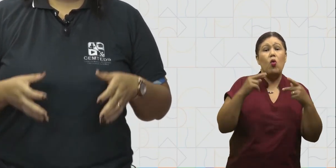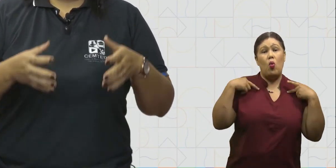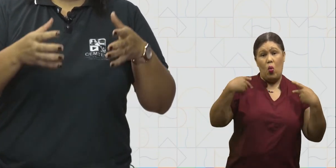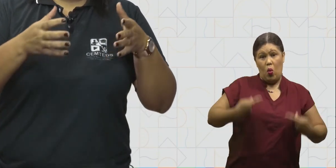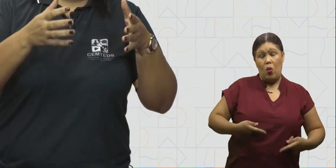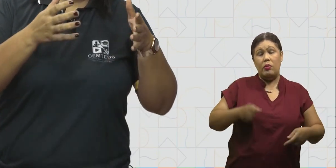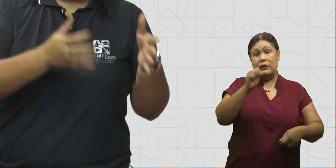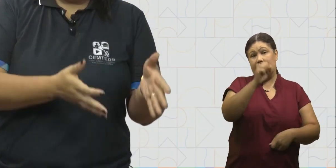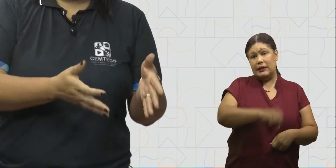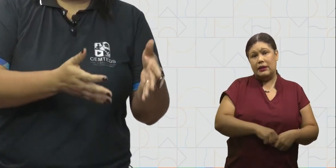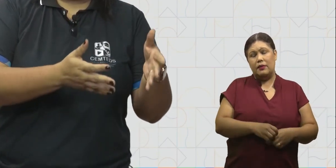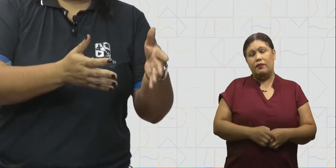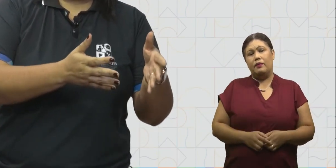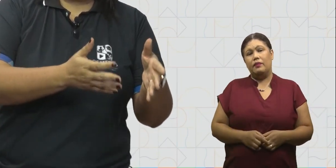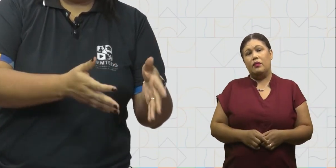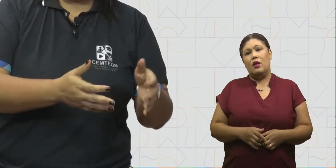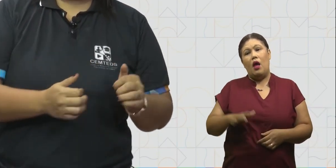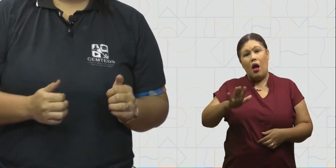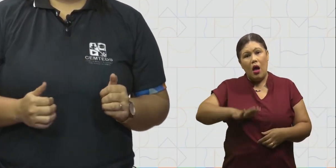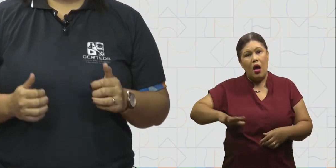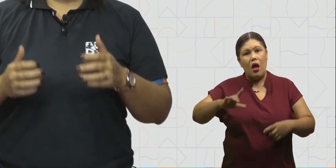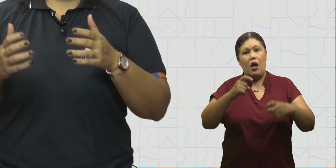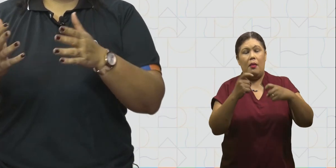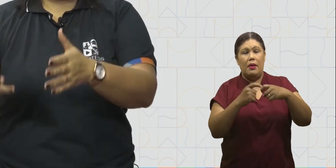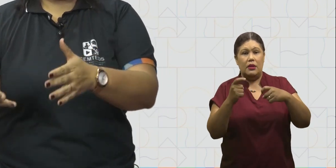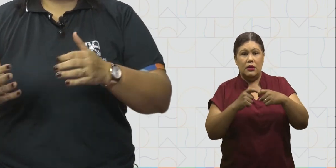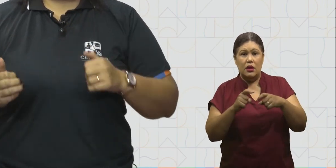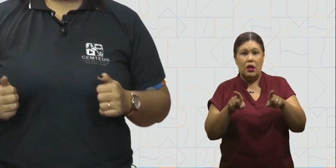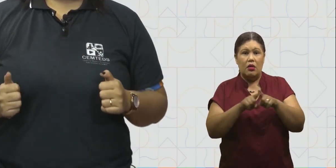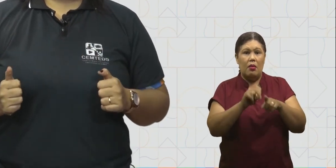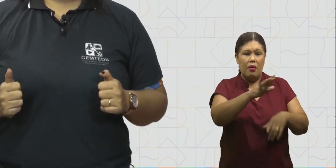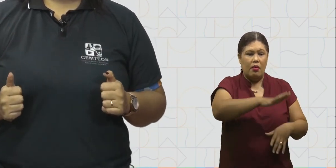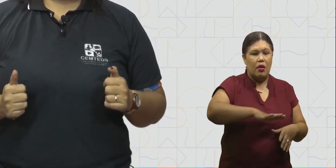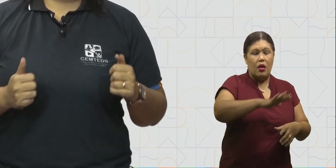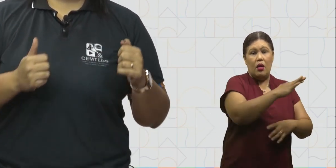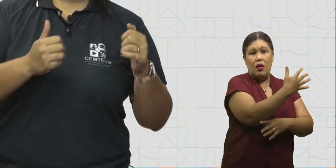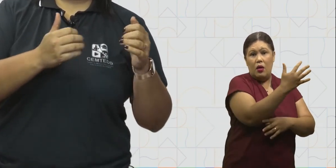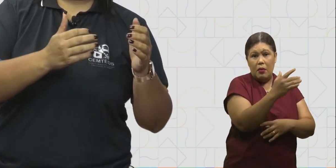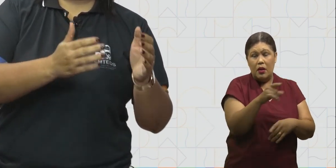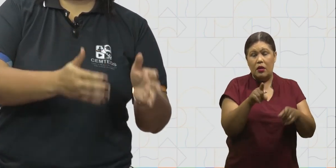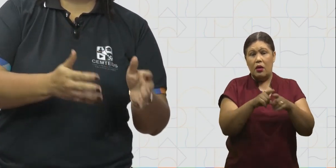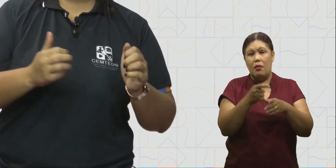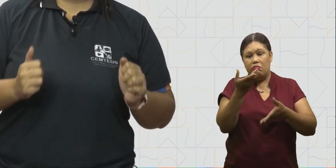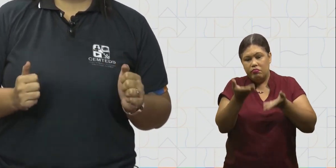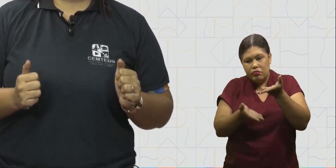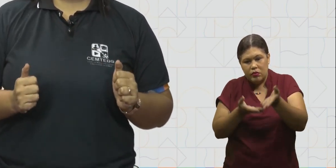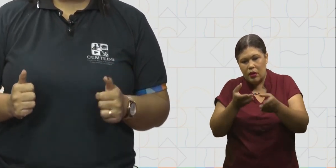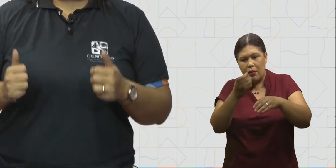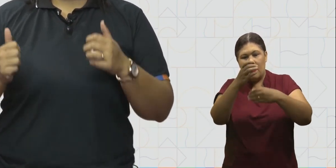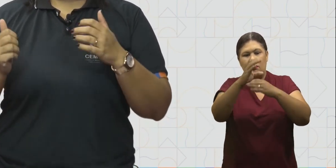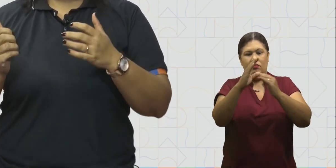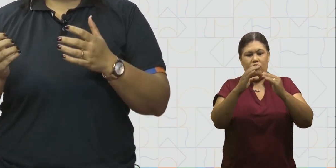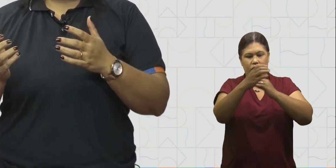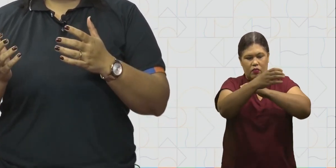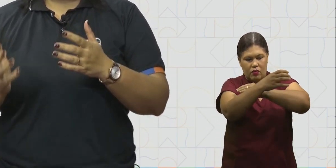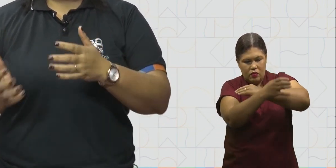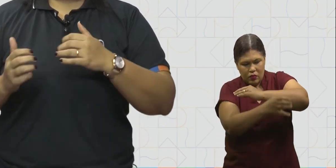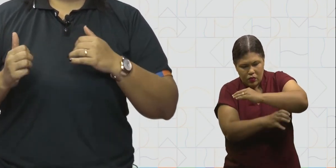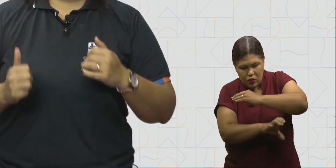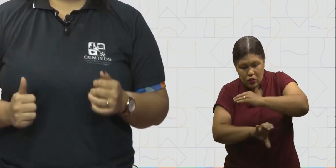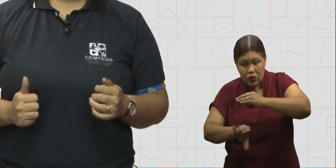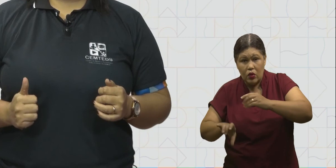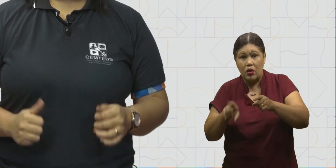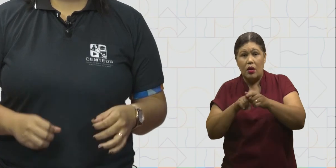homem, no ramo da medicina, no meio ambiente, no tratamento do esgoto, na manutenção